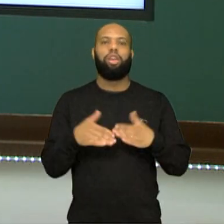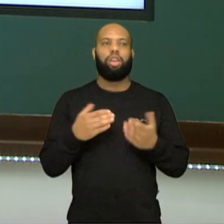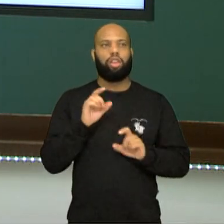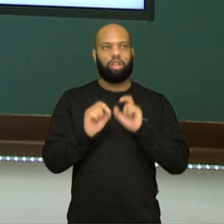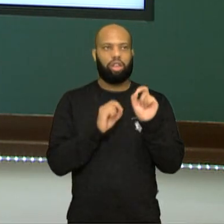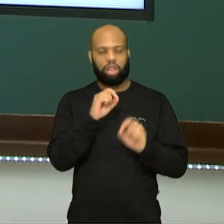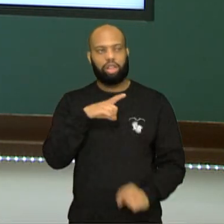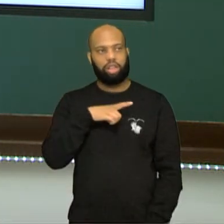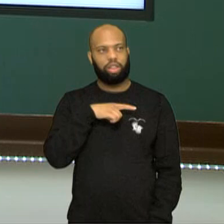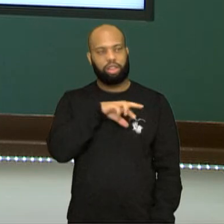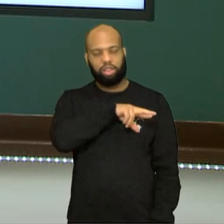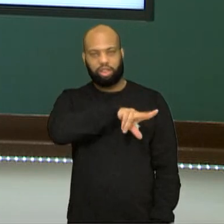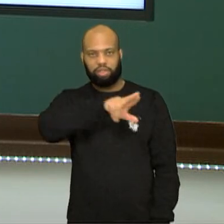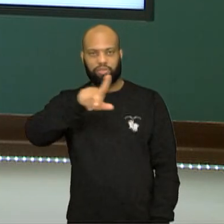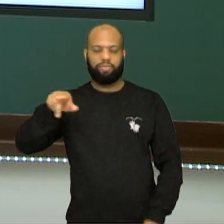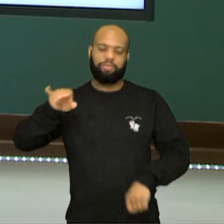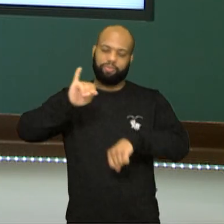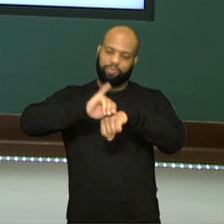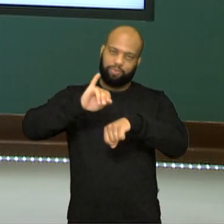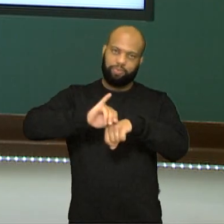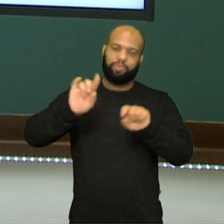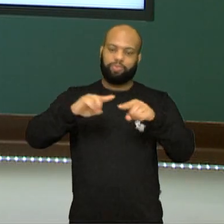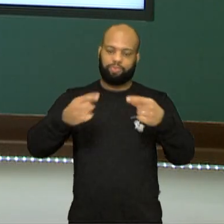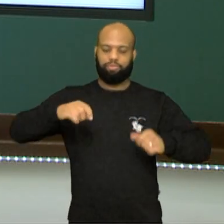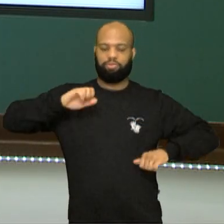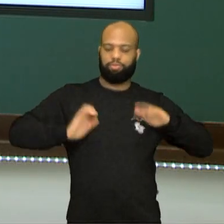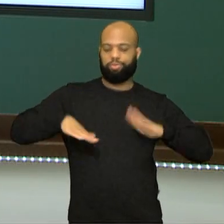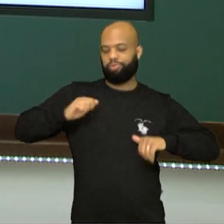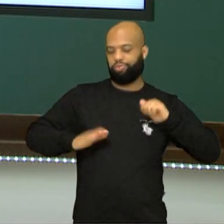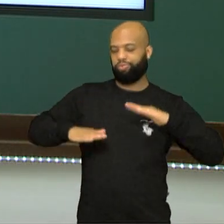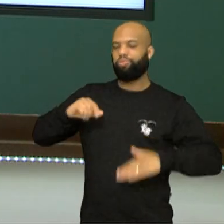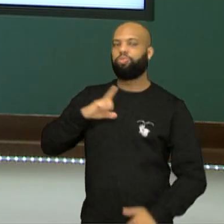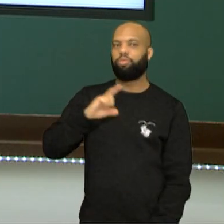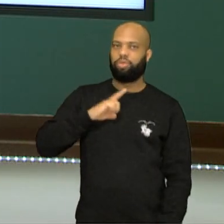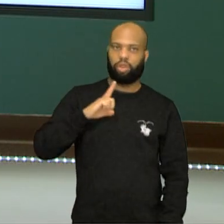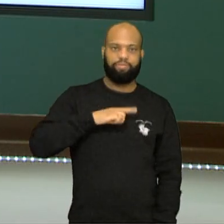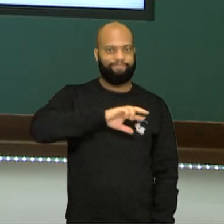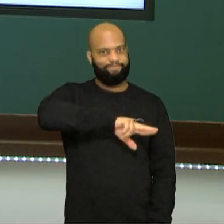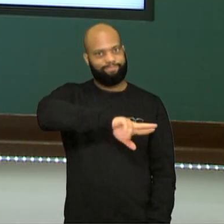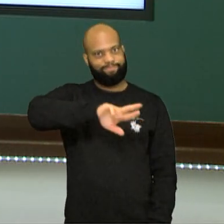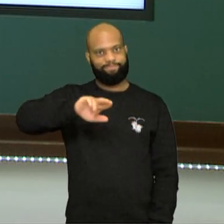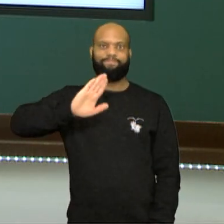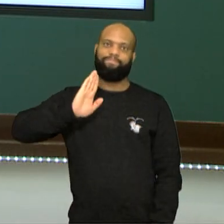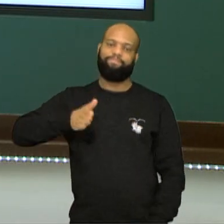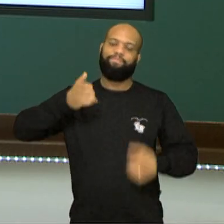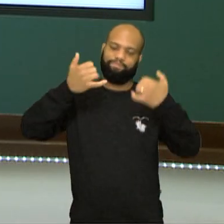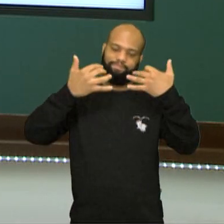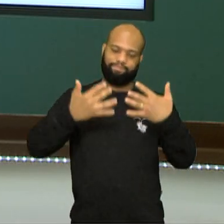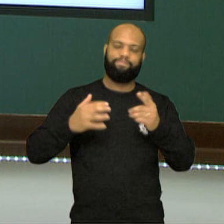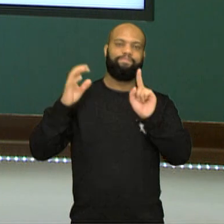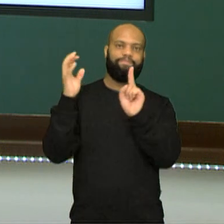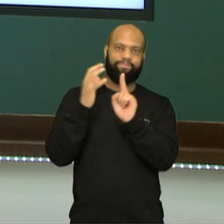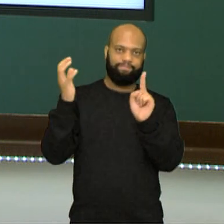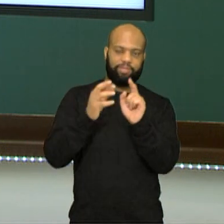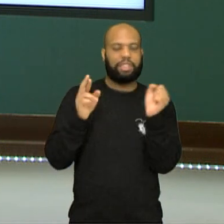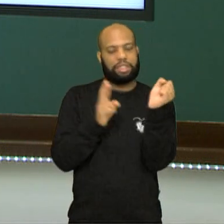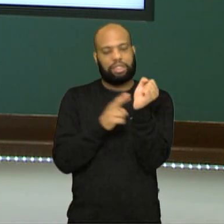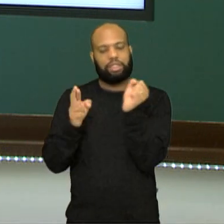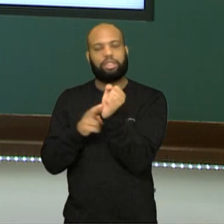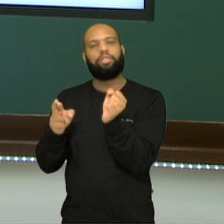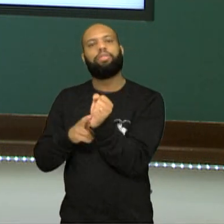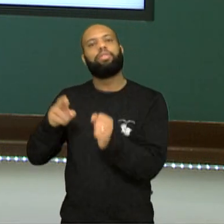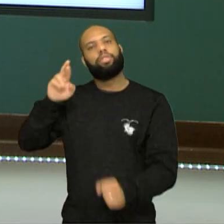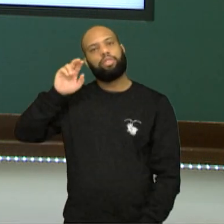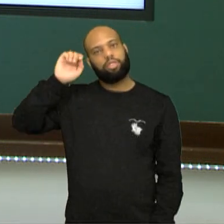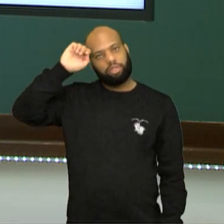tem inúmeros instrumentos, principalmente de percussão, né? A gente já falou que essa influência do ritmo africano,